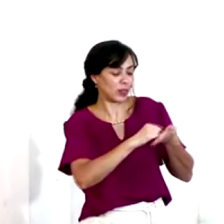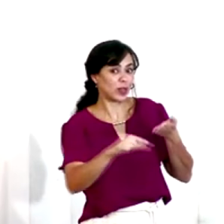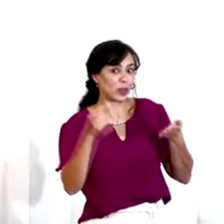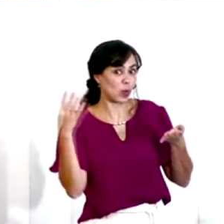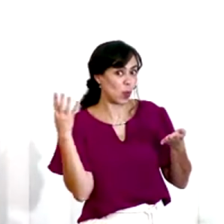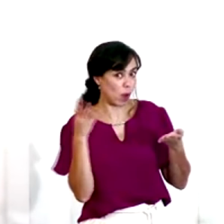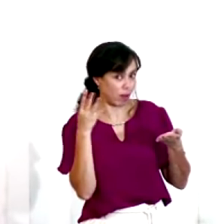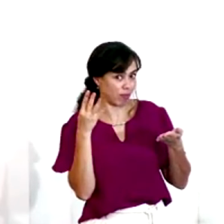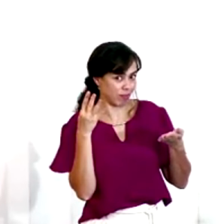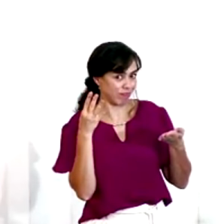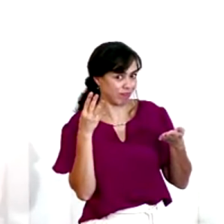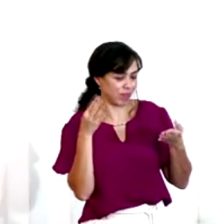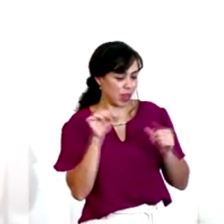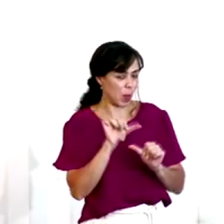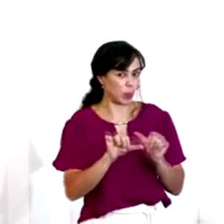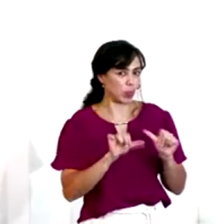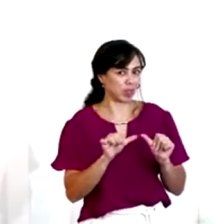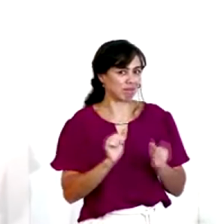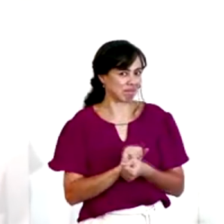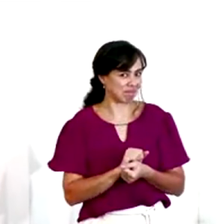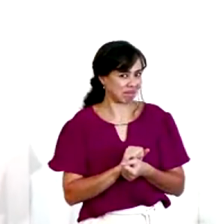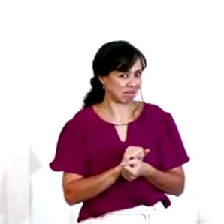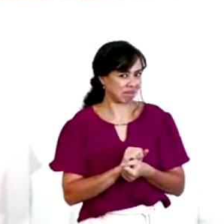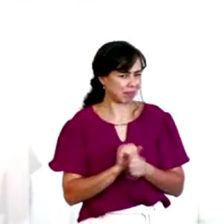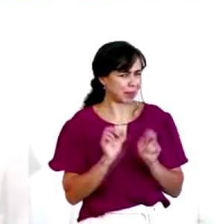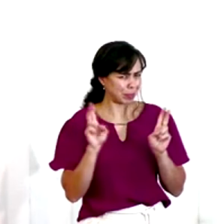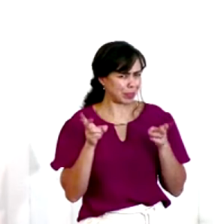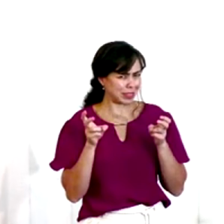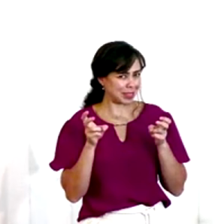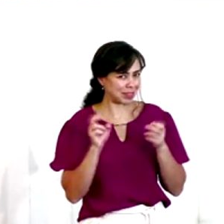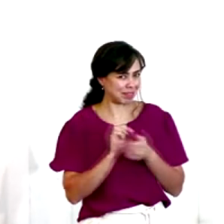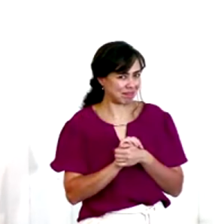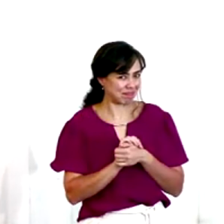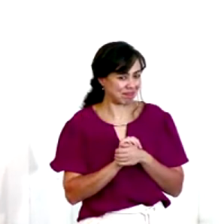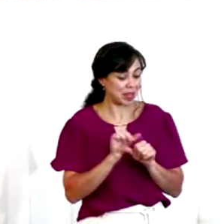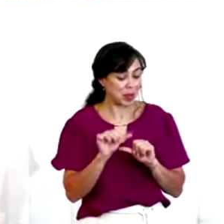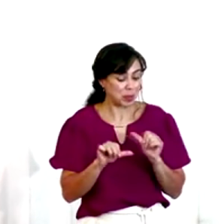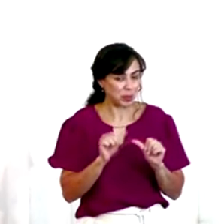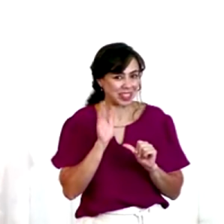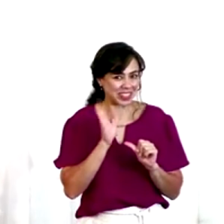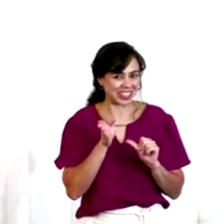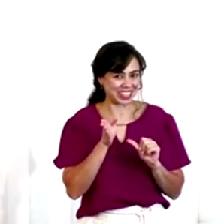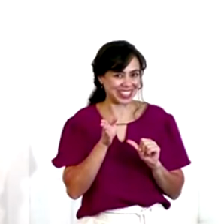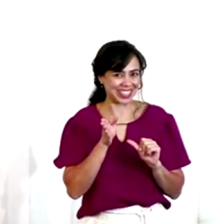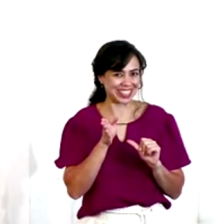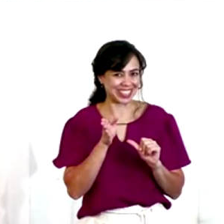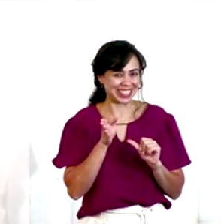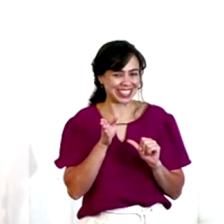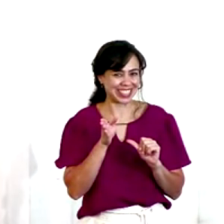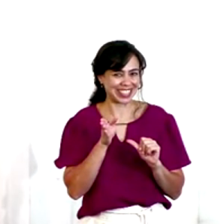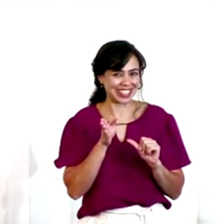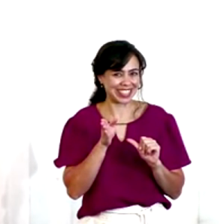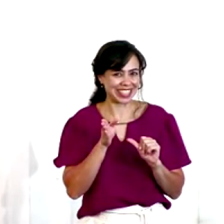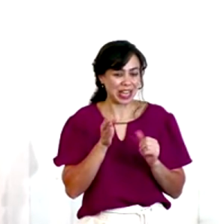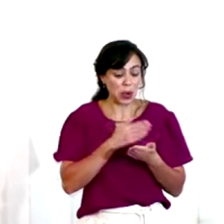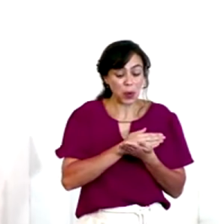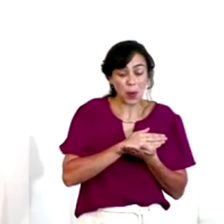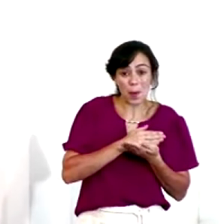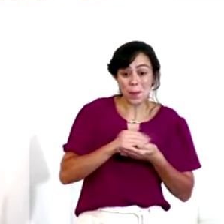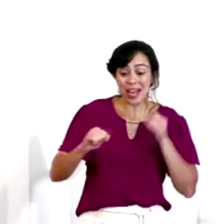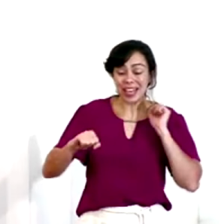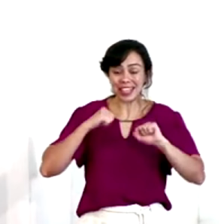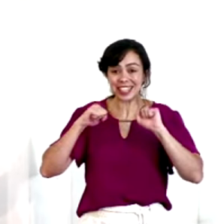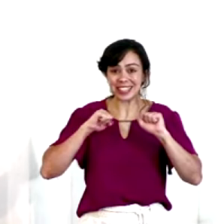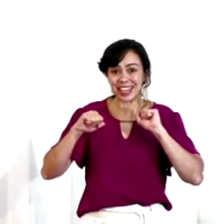4 muda o tom no Salmo. A voz no Salmo, ela